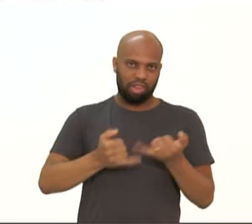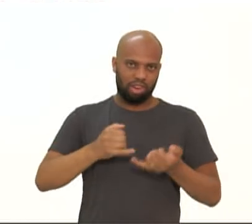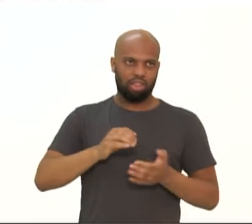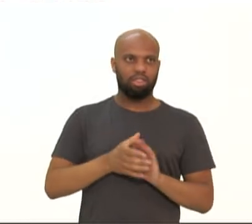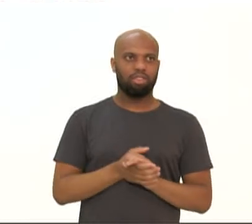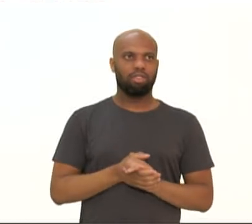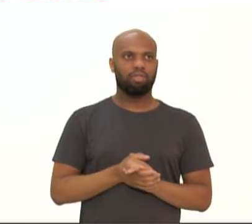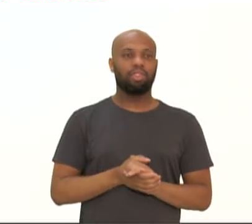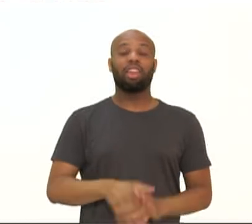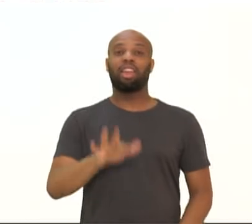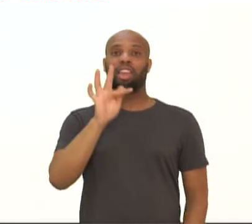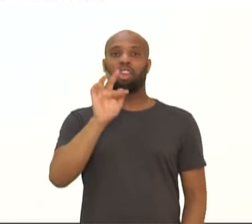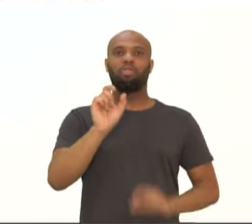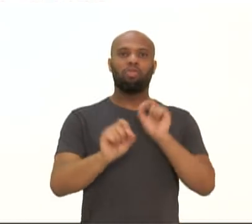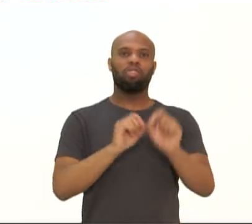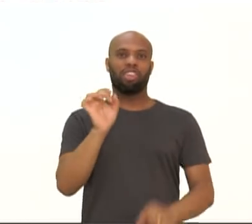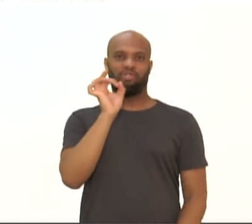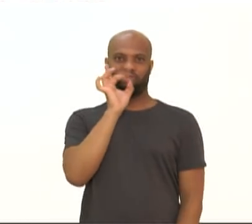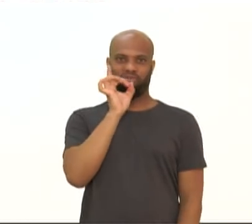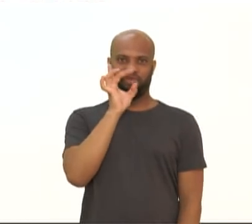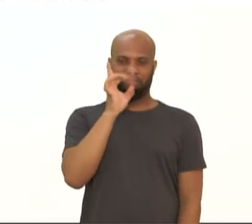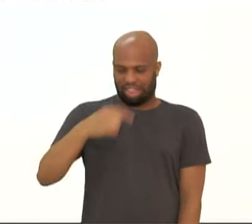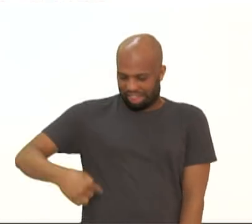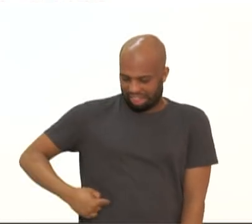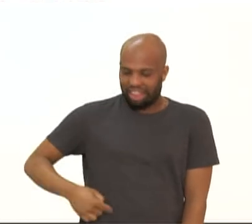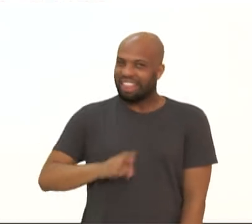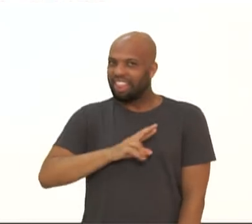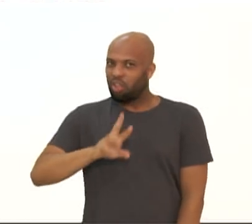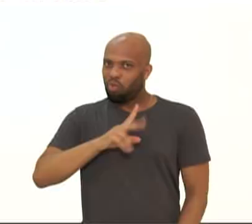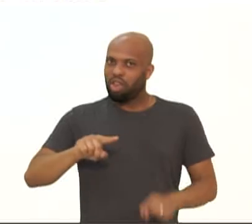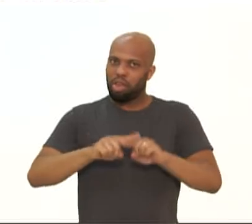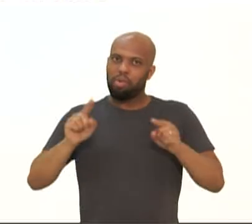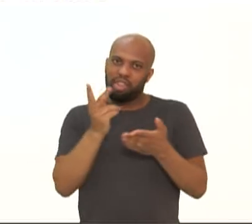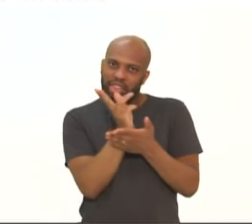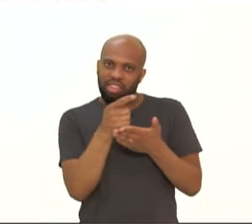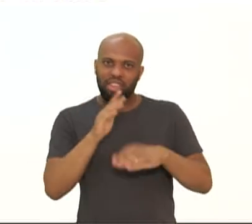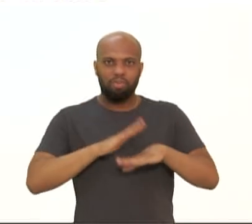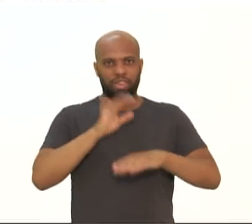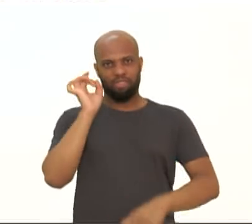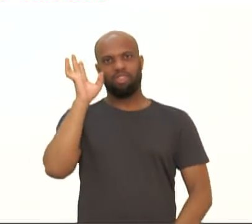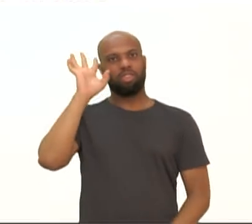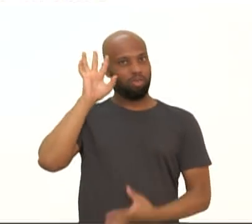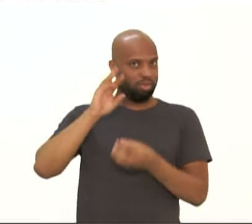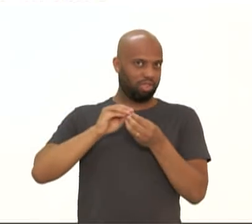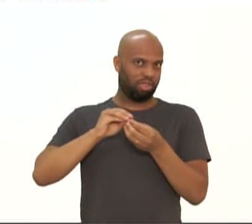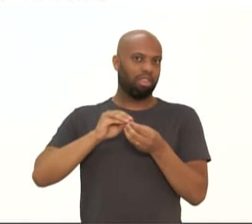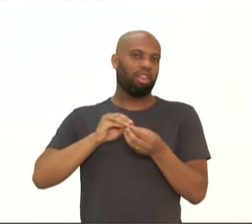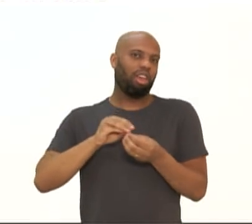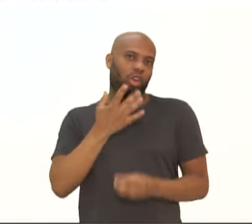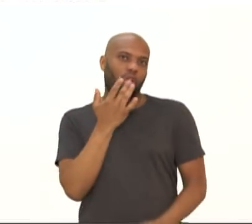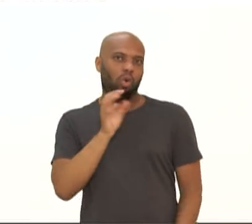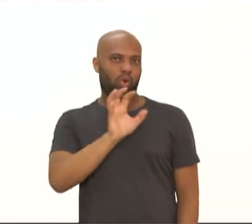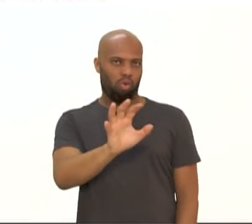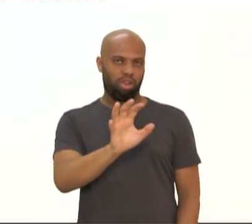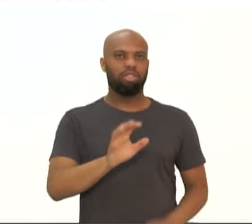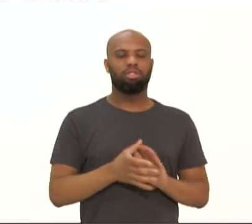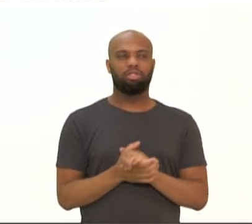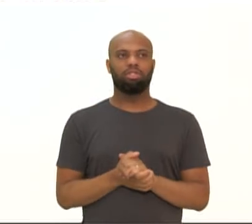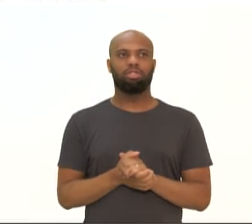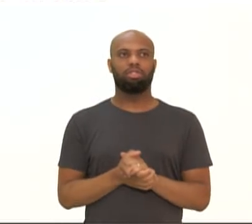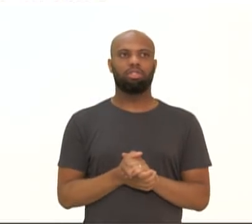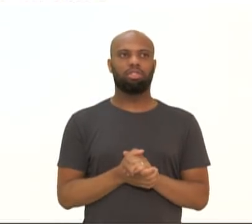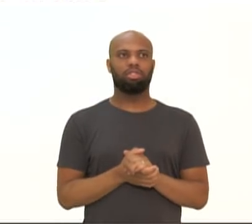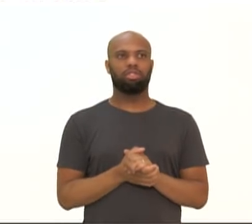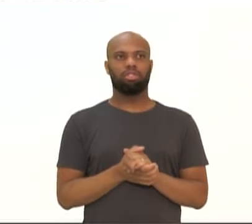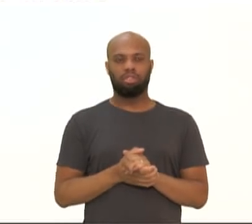bexiguinha verdinha, tá? Na realidade ela não é verdinha, né? No desenho, para ficar mais fácil de entender, ela está colorida dessa forma,